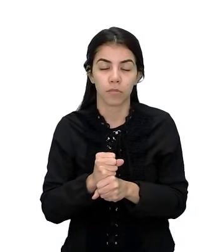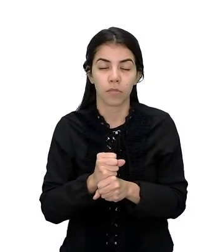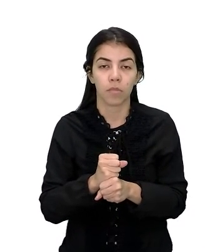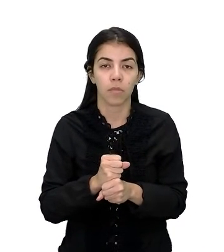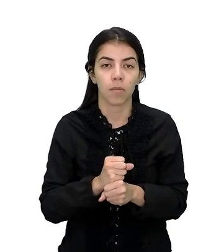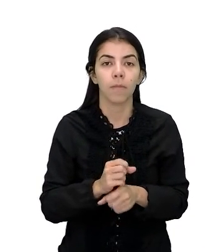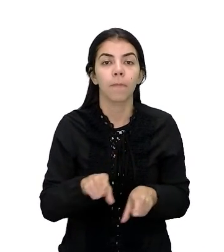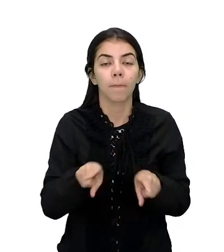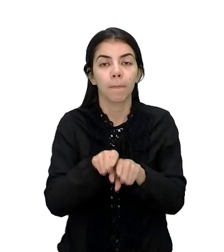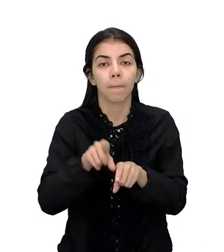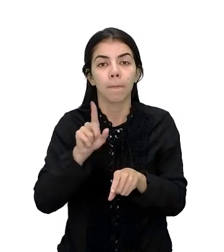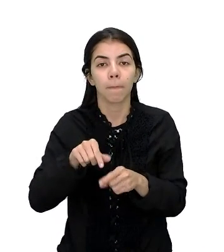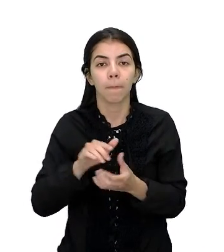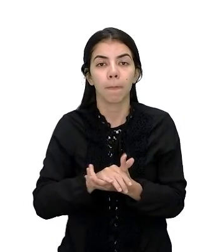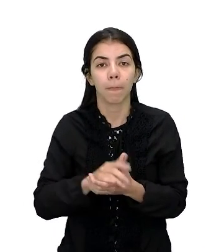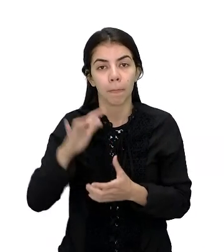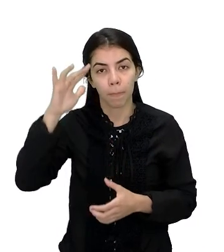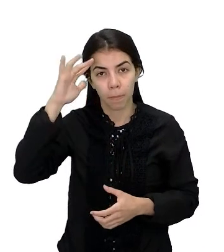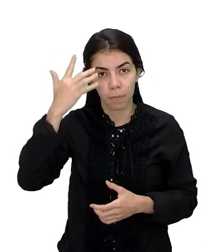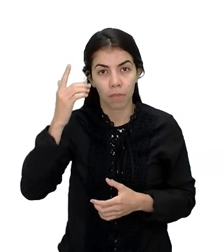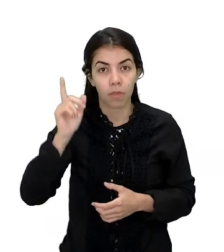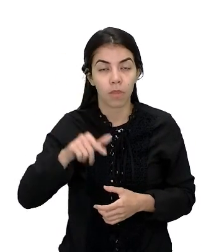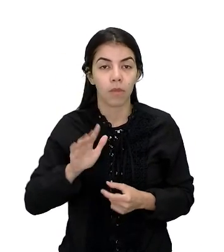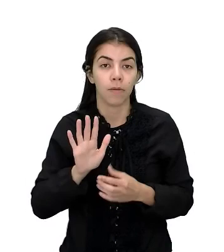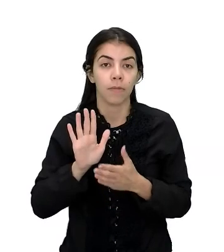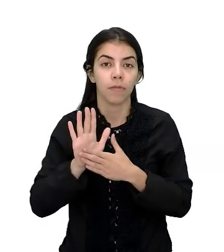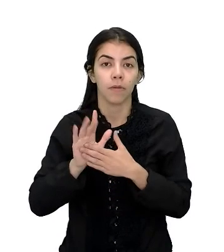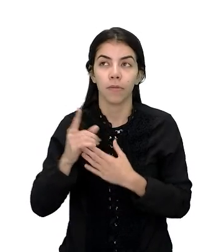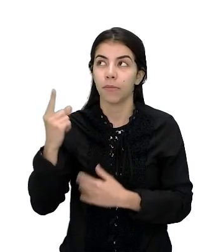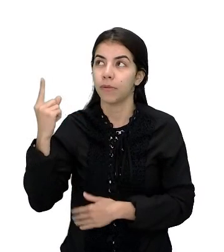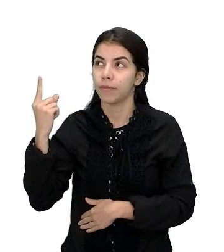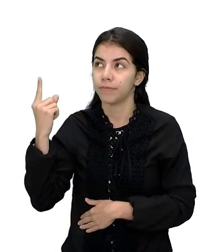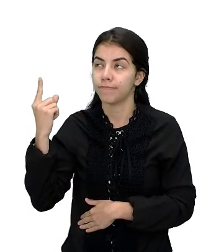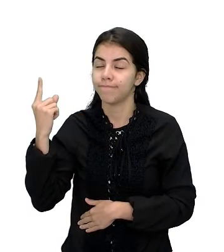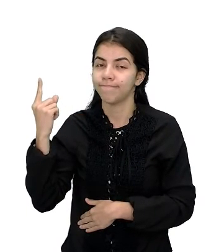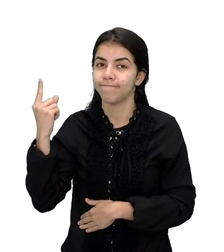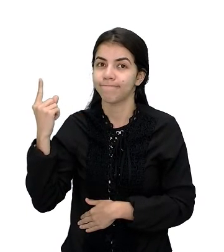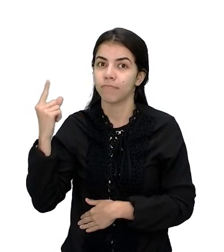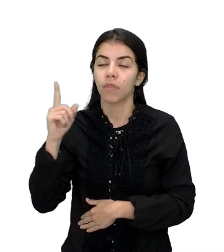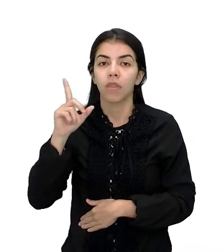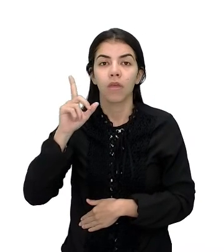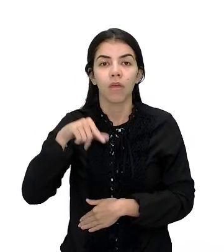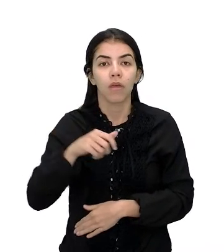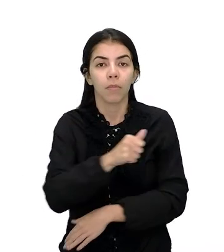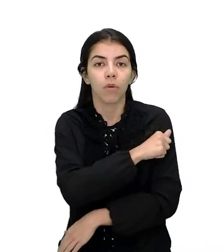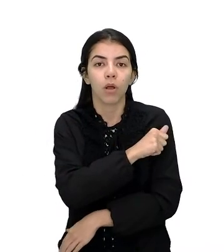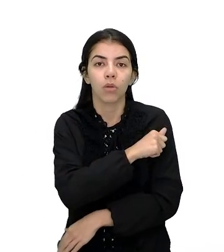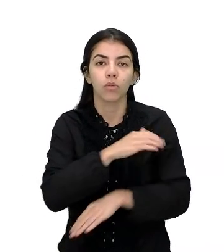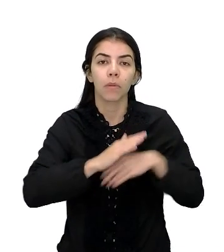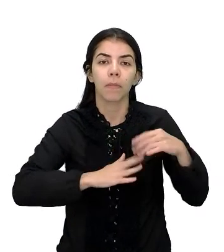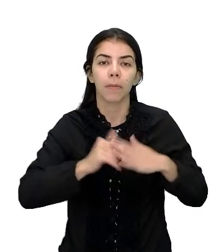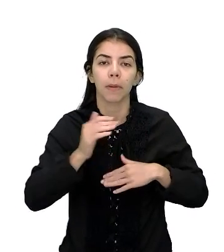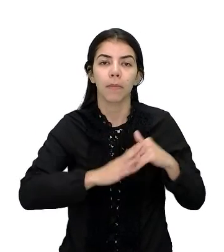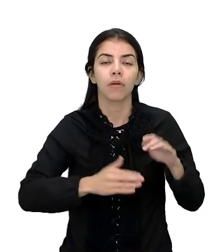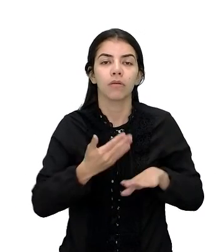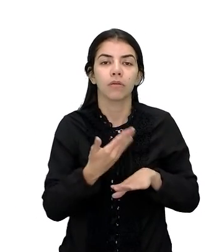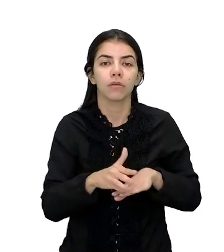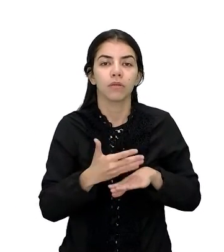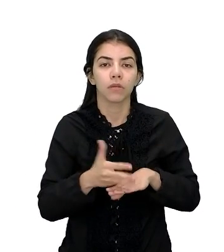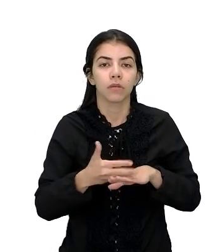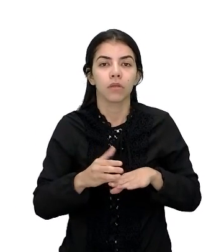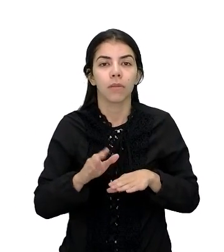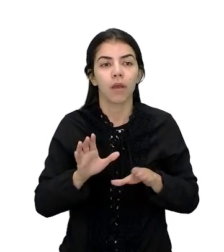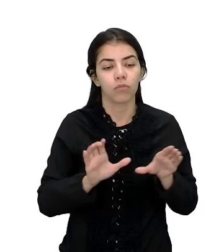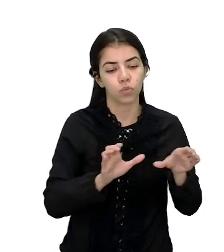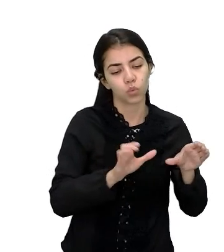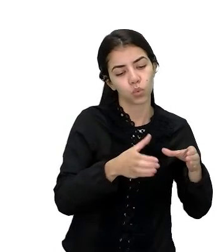resolução. Então, professor, essa proposta permite que os nossos estudantes possam desenvolver atividades individualmente ou em pequenos